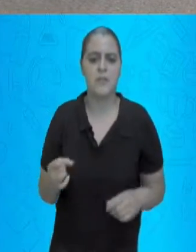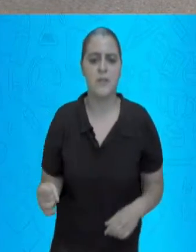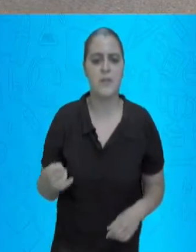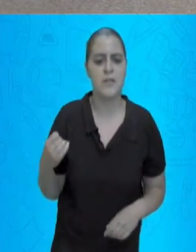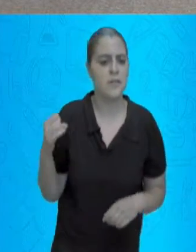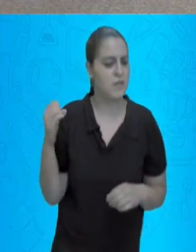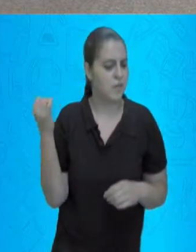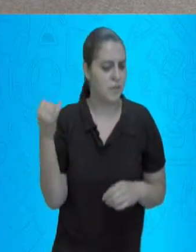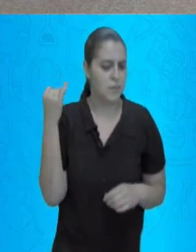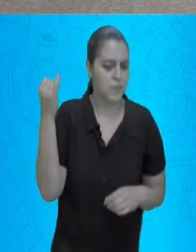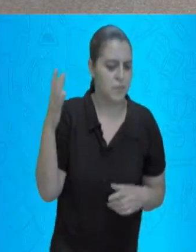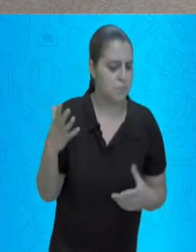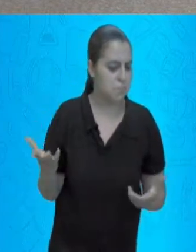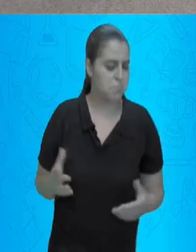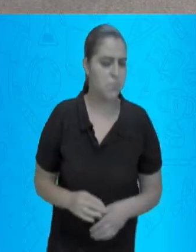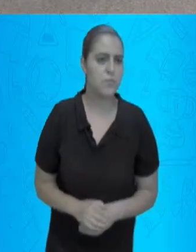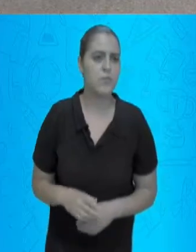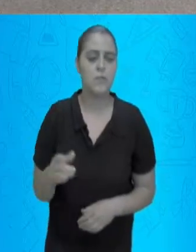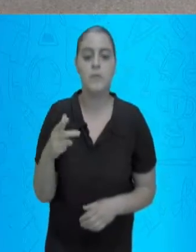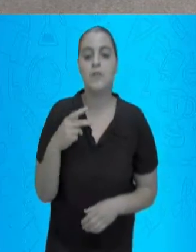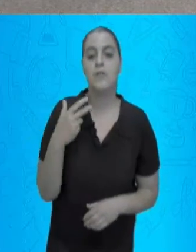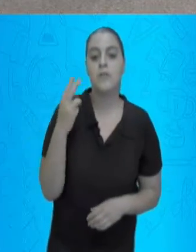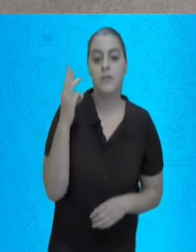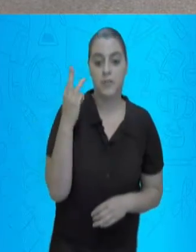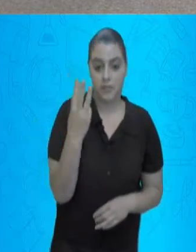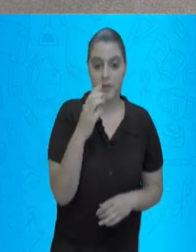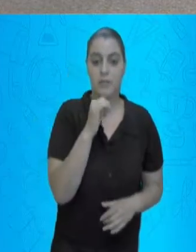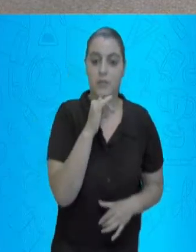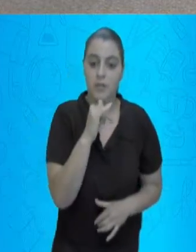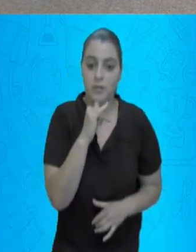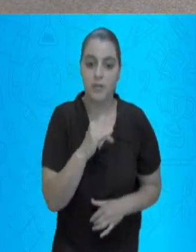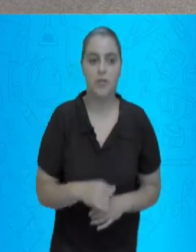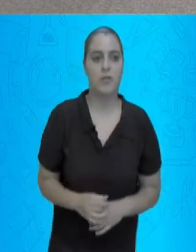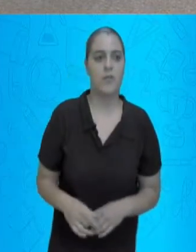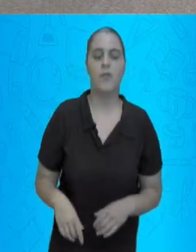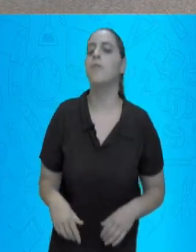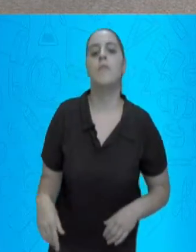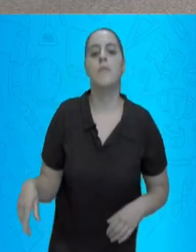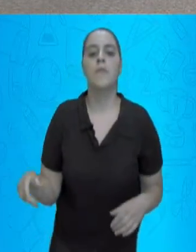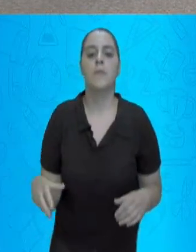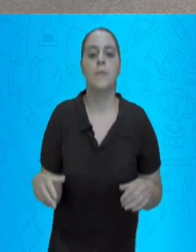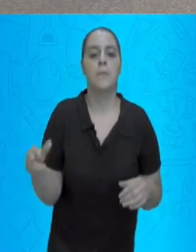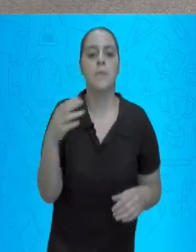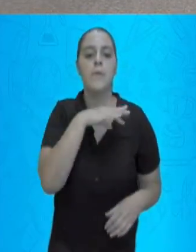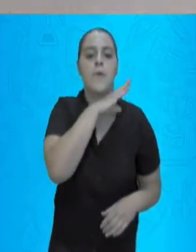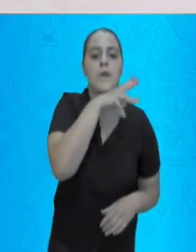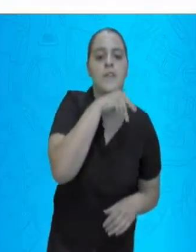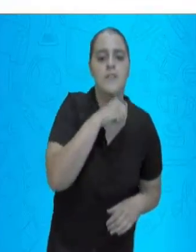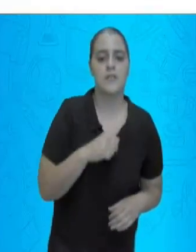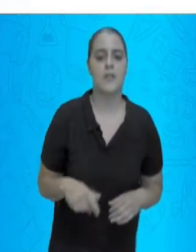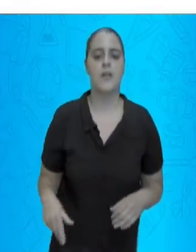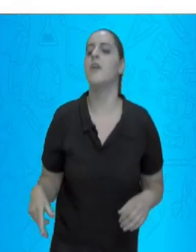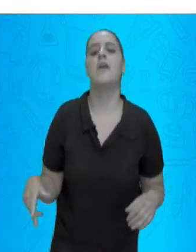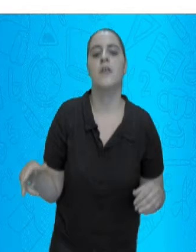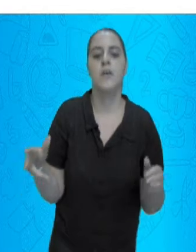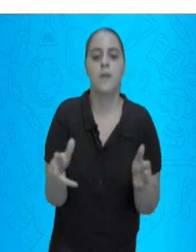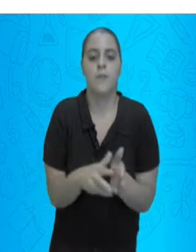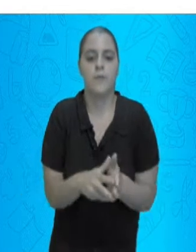significativo. Temos aqui 3 exemplos. Um animal fossilizado no estado do